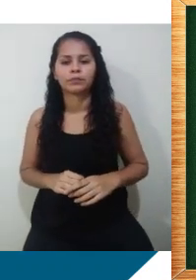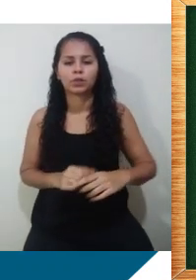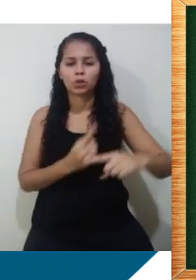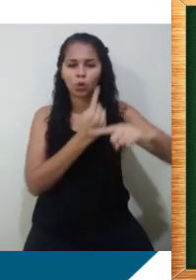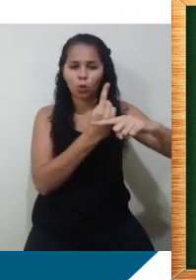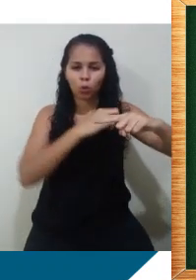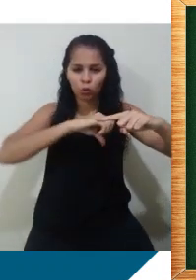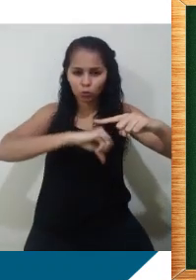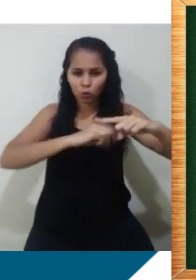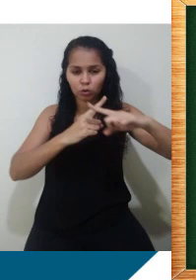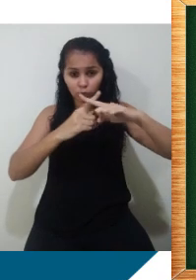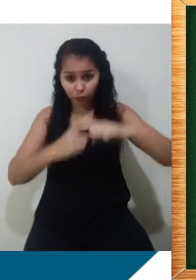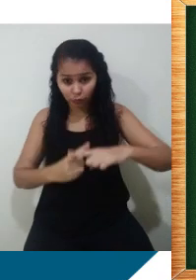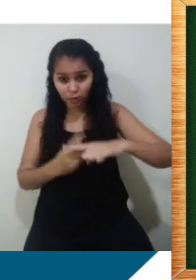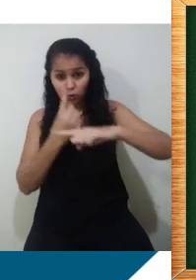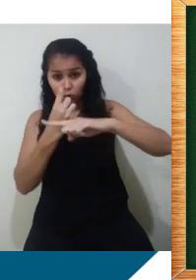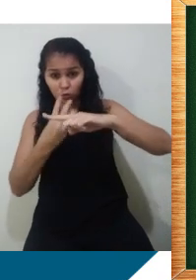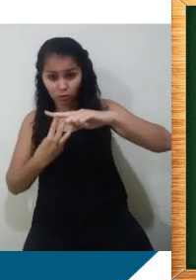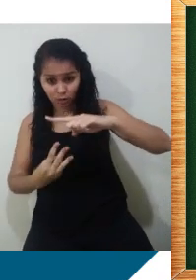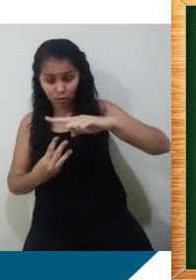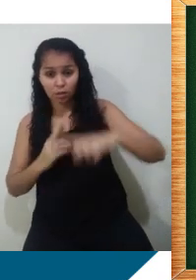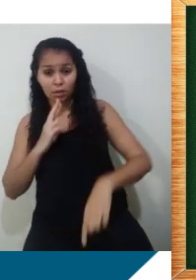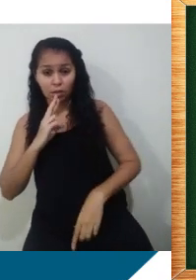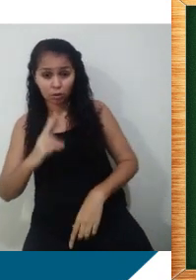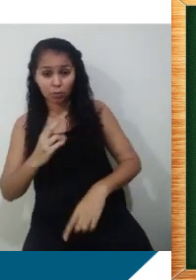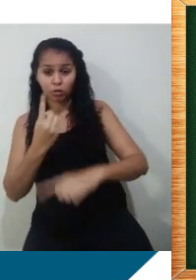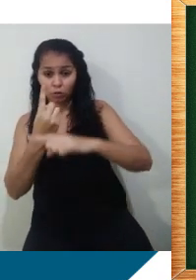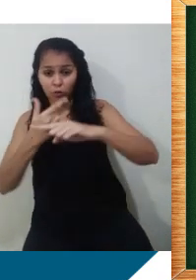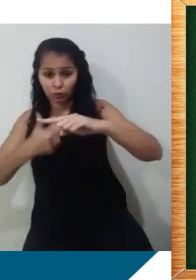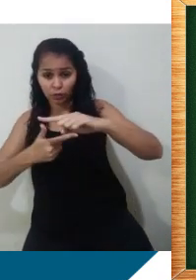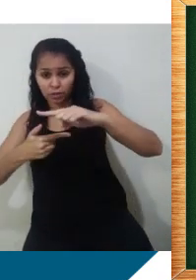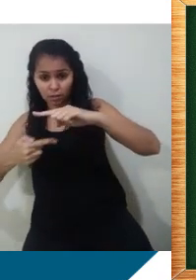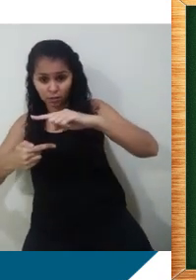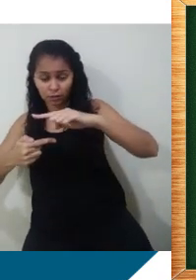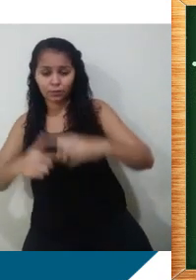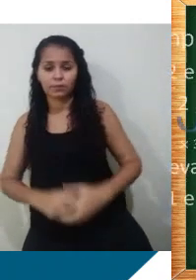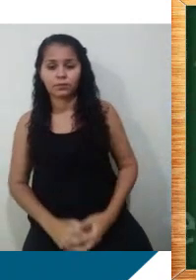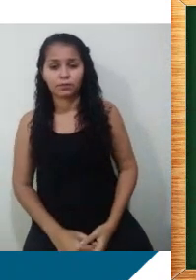1/9 vezes 1/3, que é 1/27.